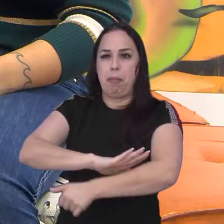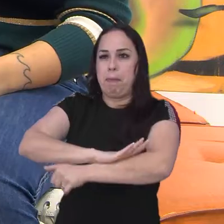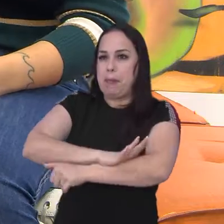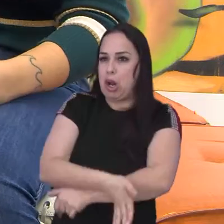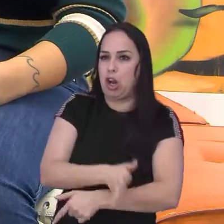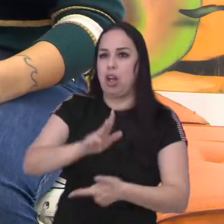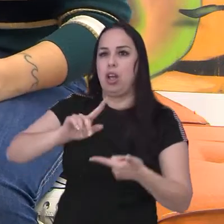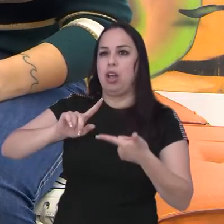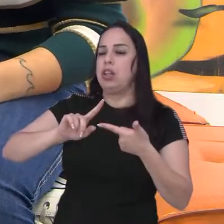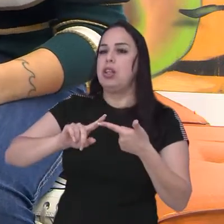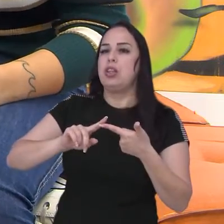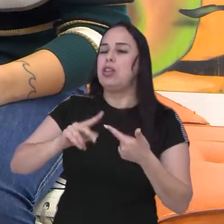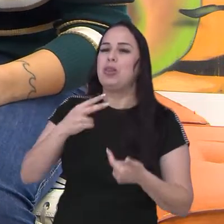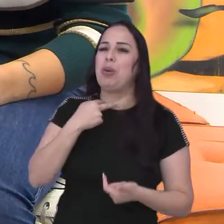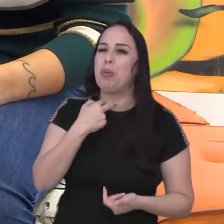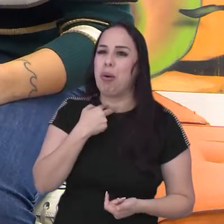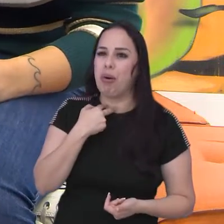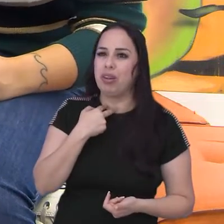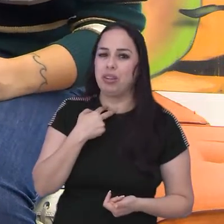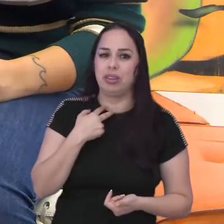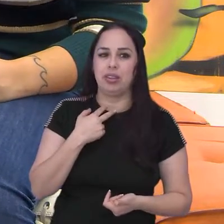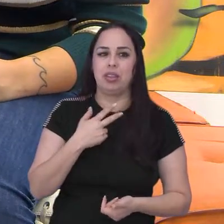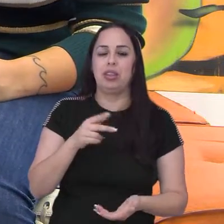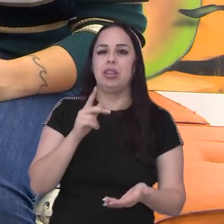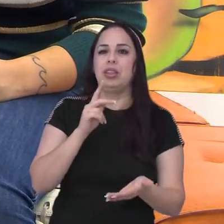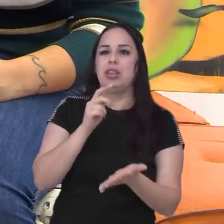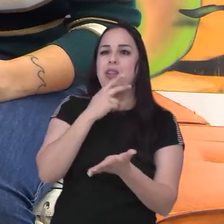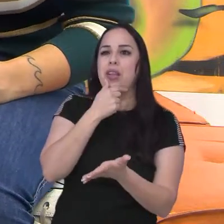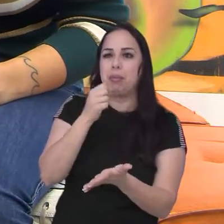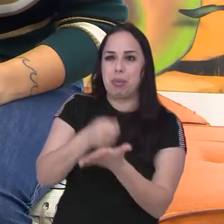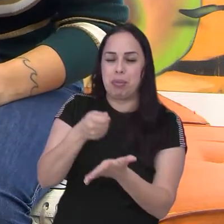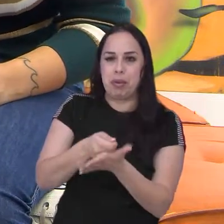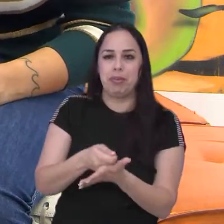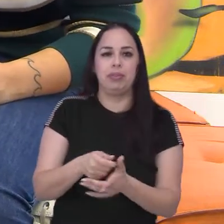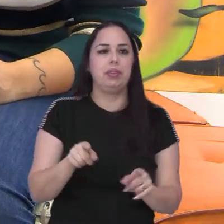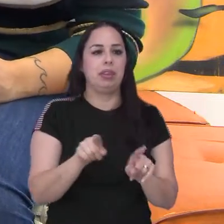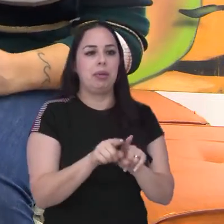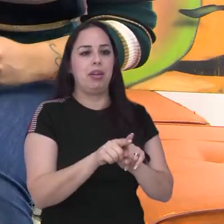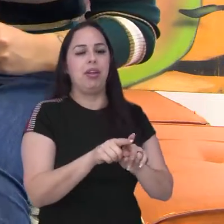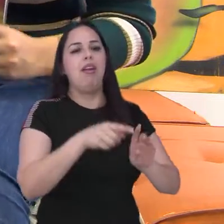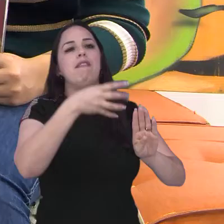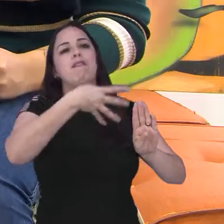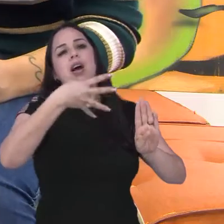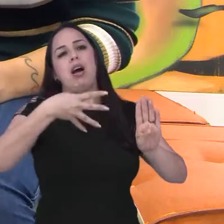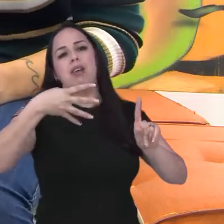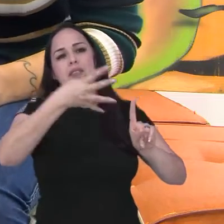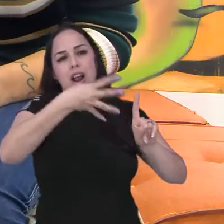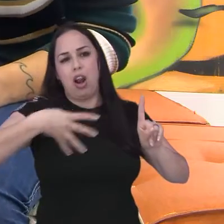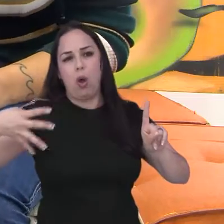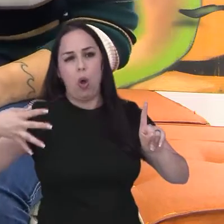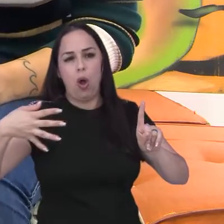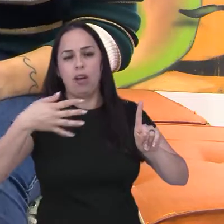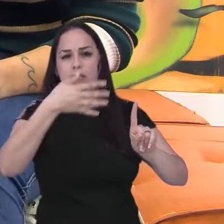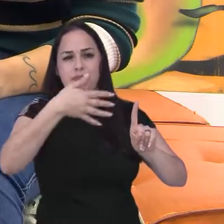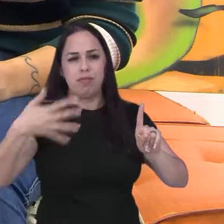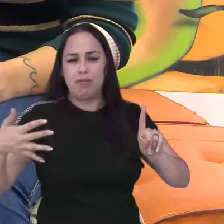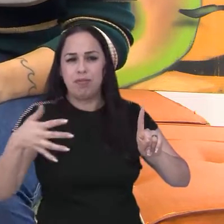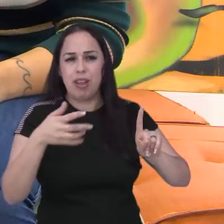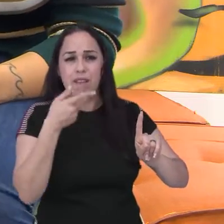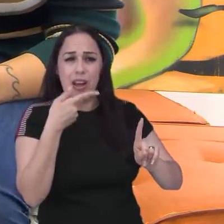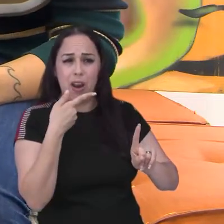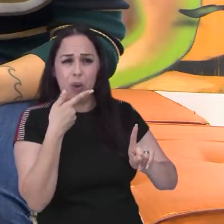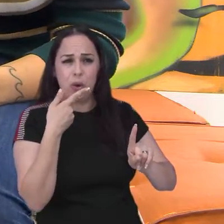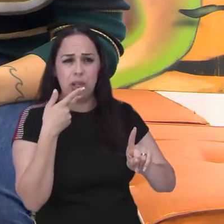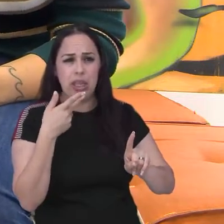essa transformação? Porque você acabou de citar os LGBTs também, no começo não frequentavam,